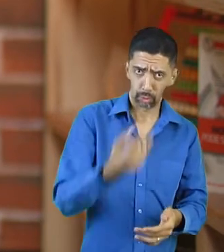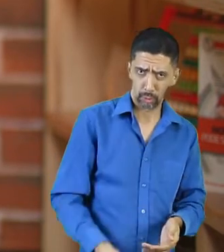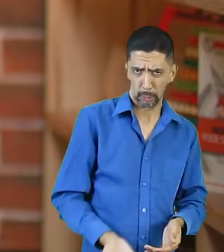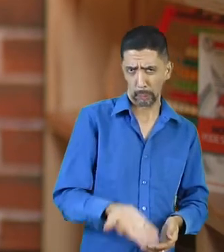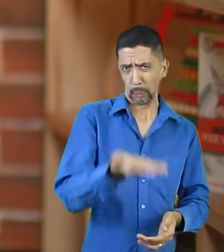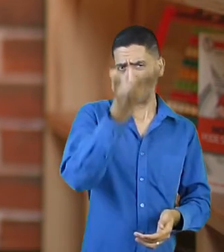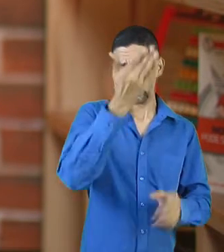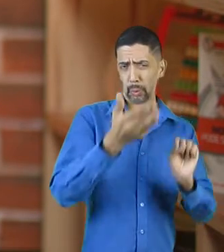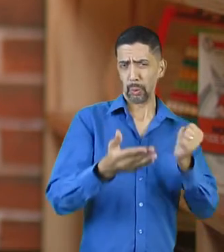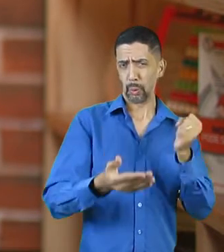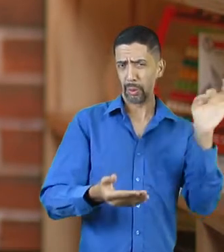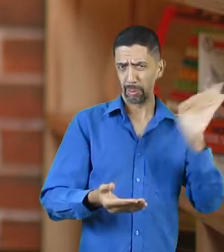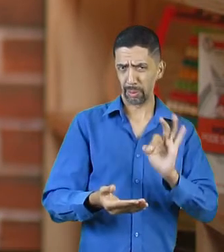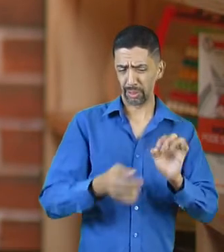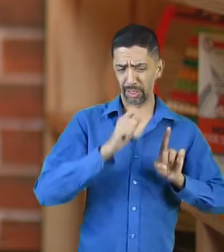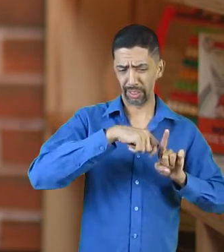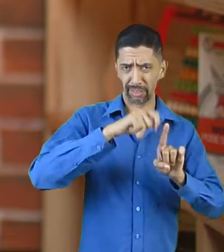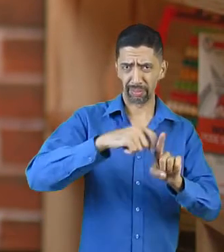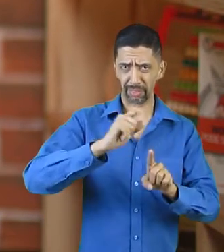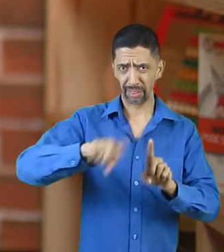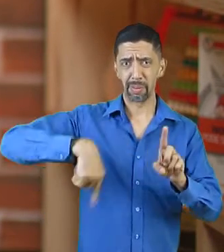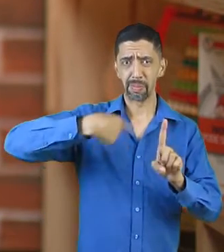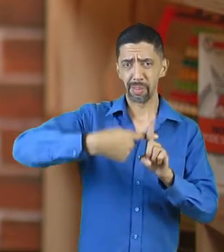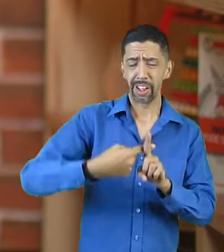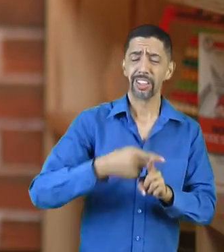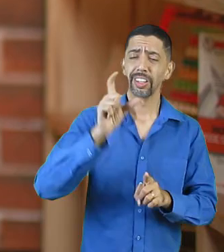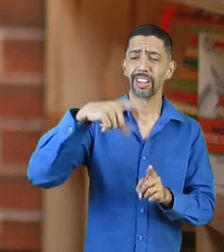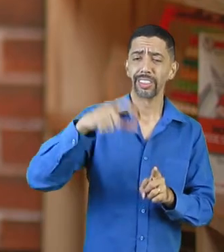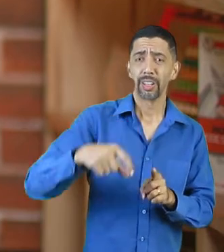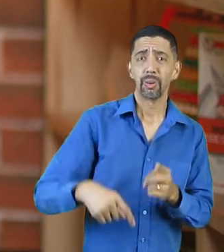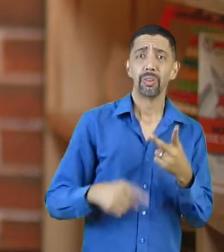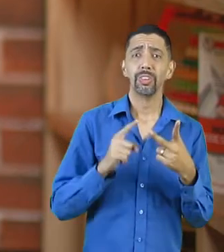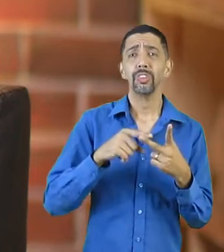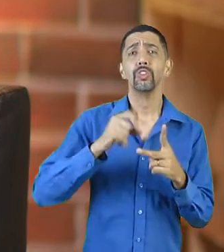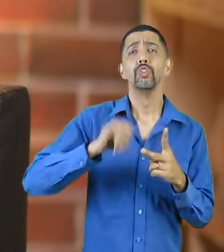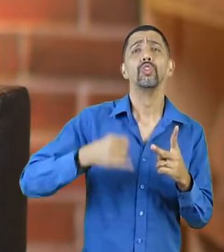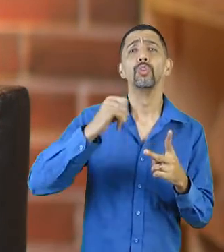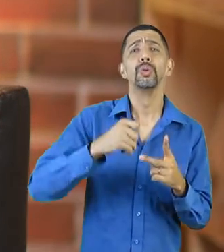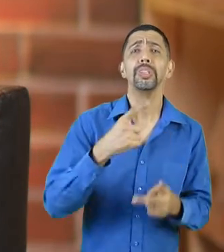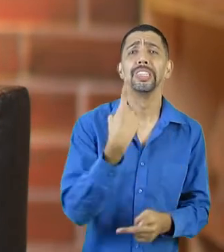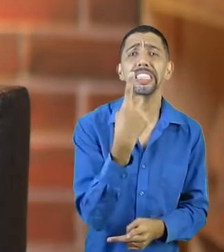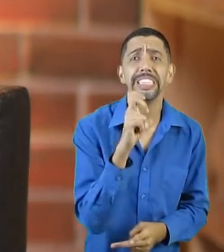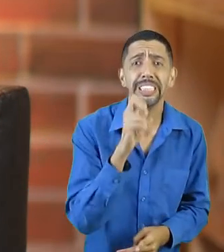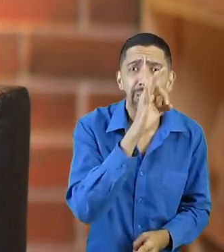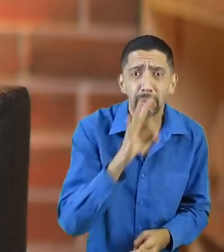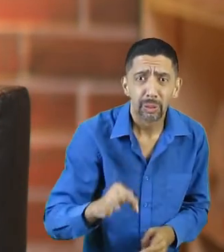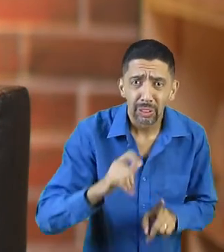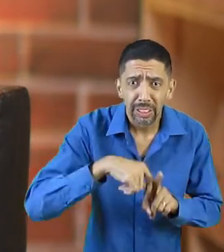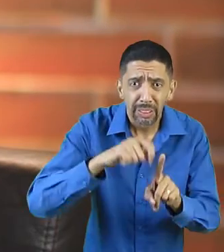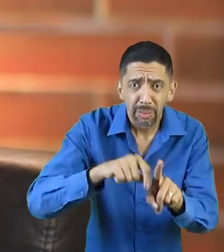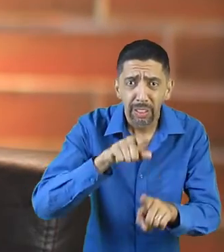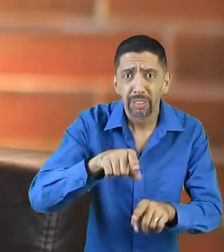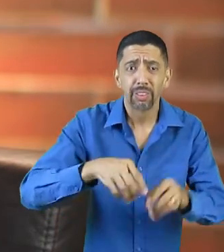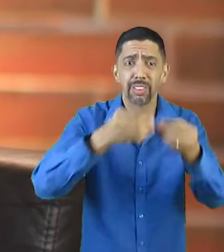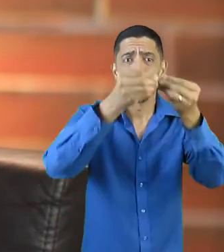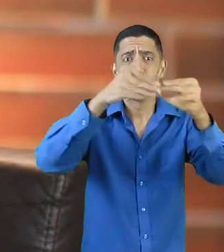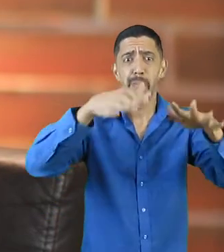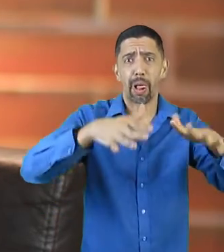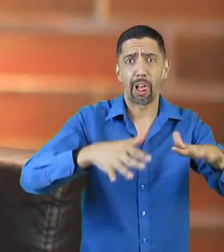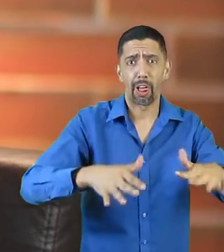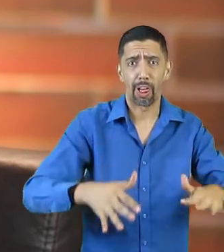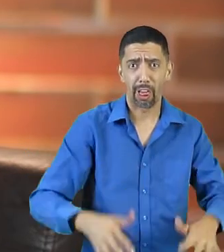de cheque especial, 8% ao mês, cartão de crédito, 15% ao mês. Praticamente você vai ficar